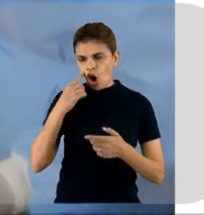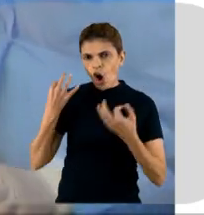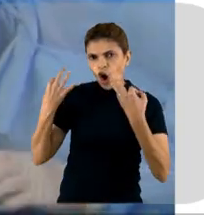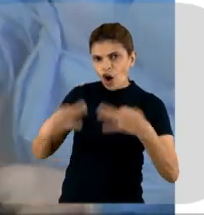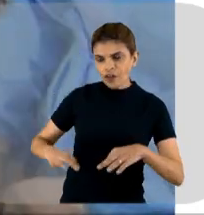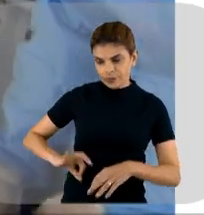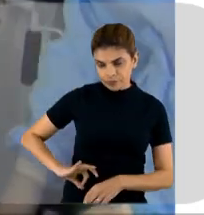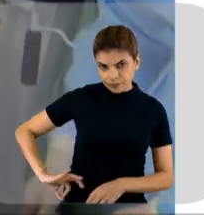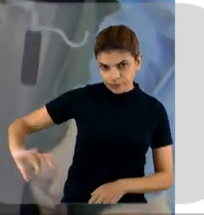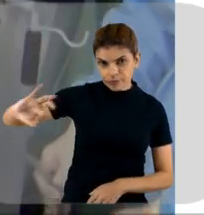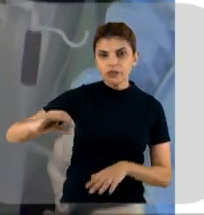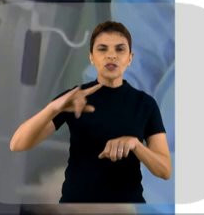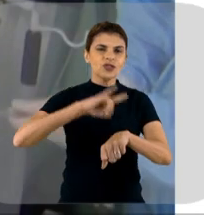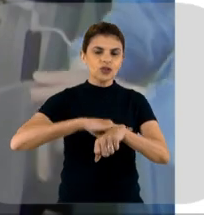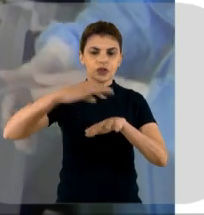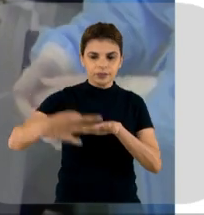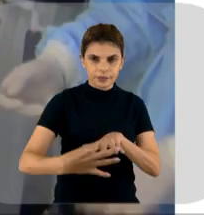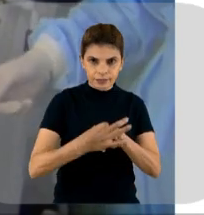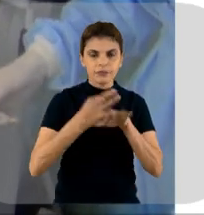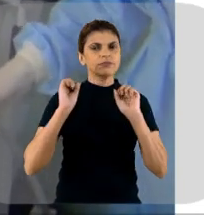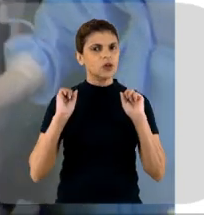Campearemos dreno, sonda vesical.